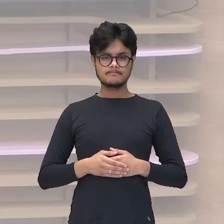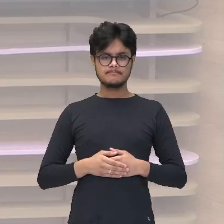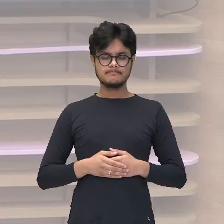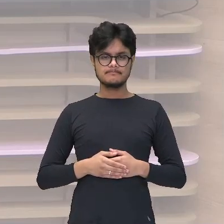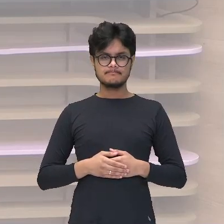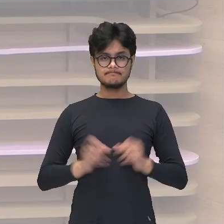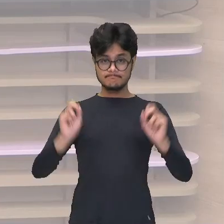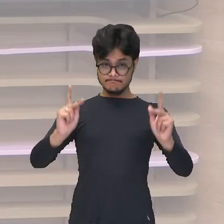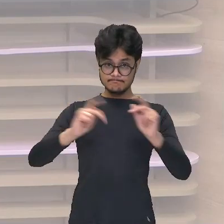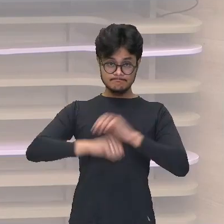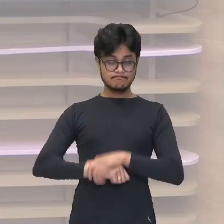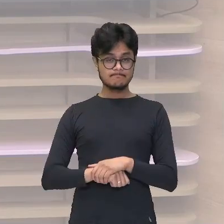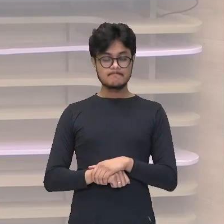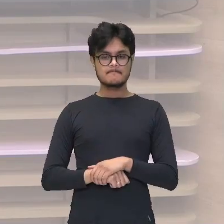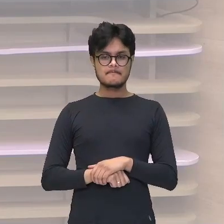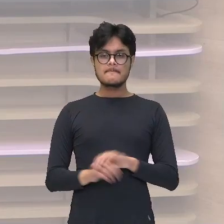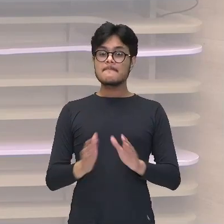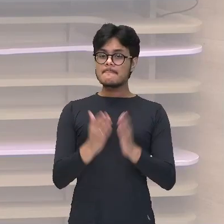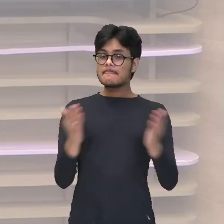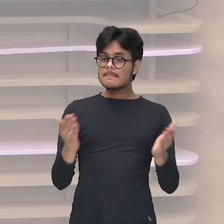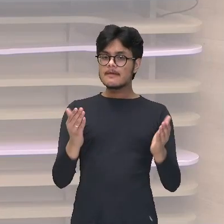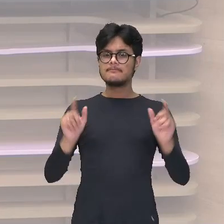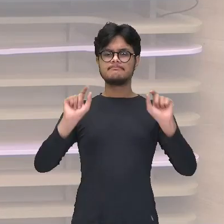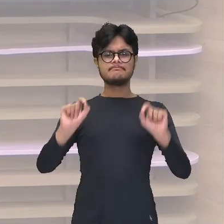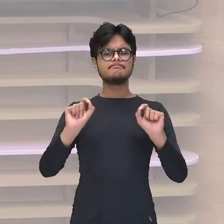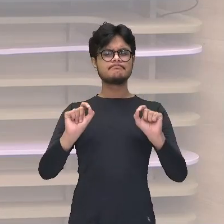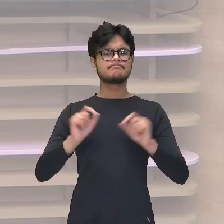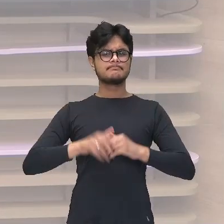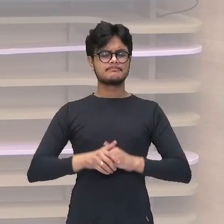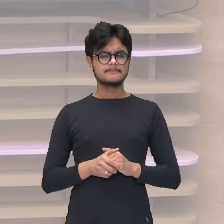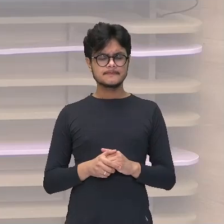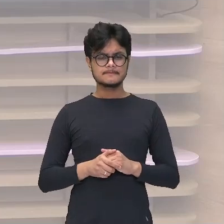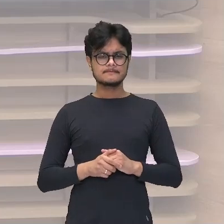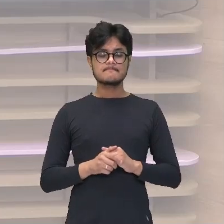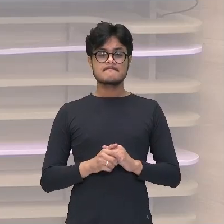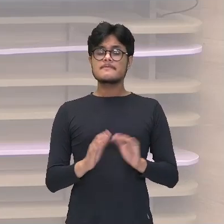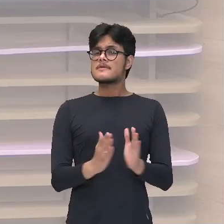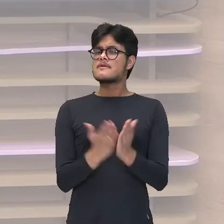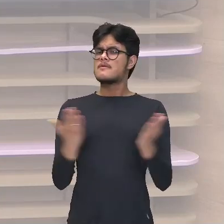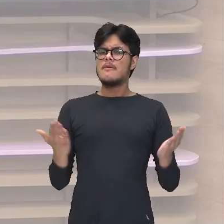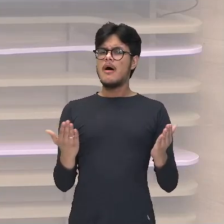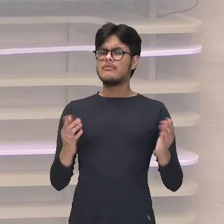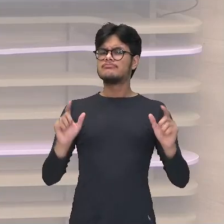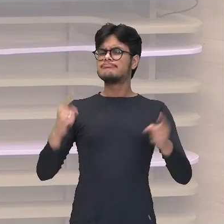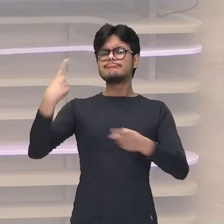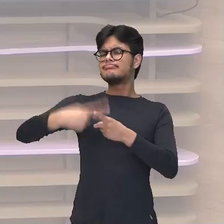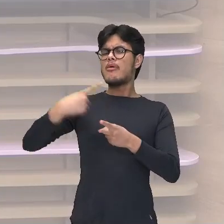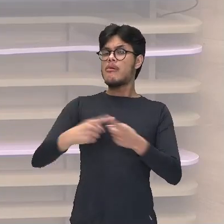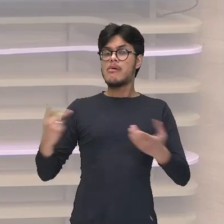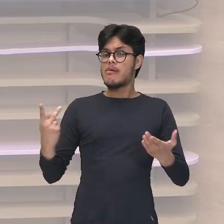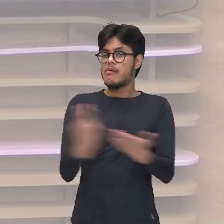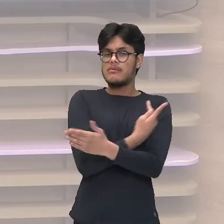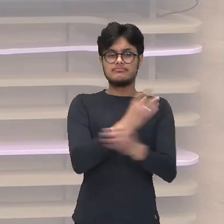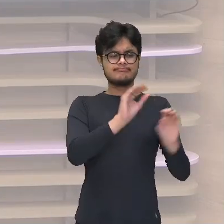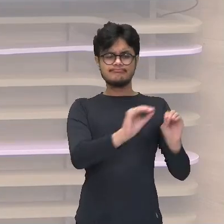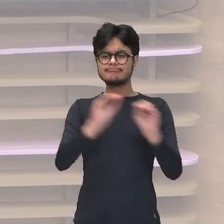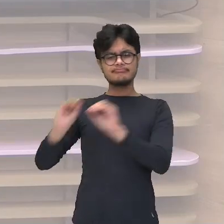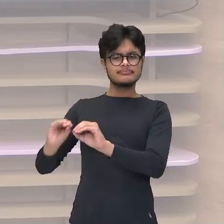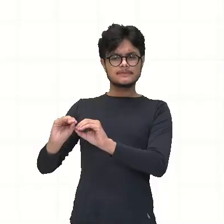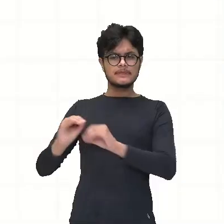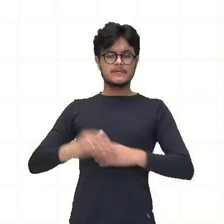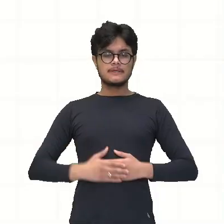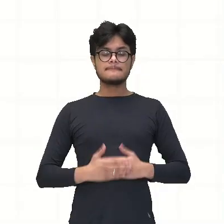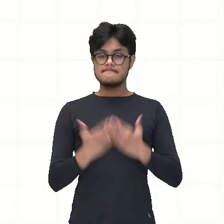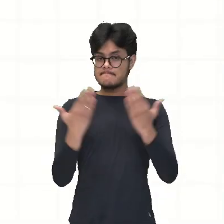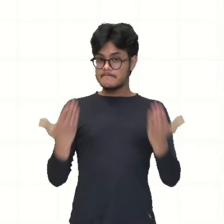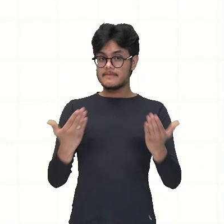país para o outro, tá bom? E aí a gente vai observar quais são esses possíveis fatores, certo? Temos aí que